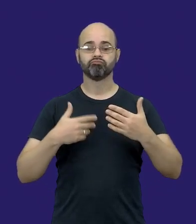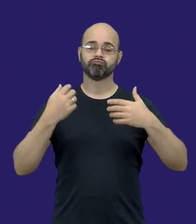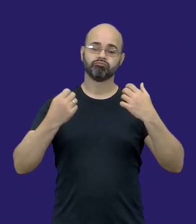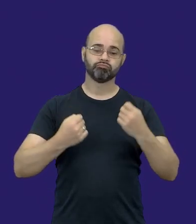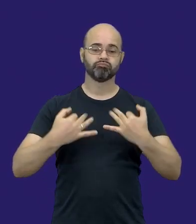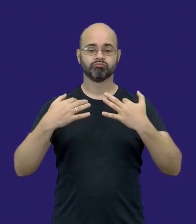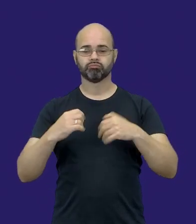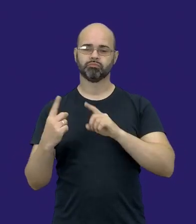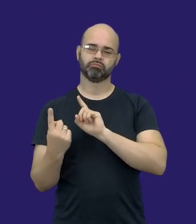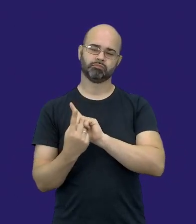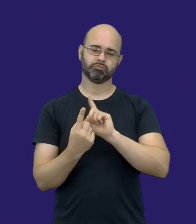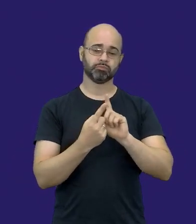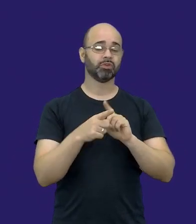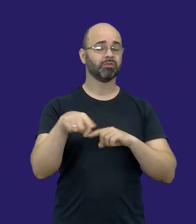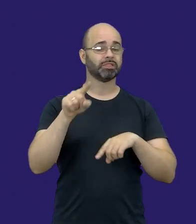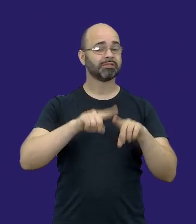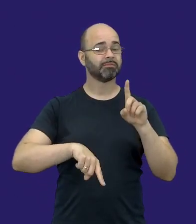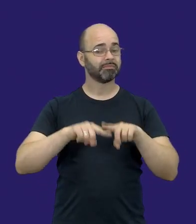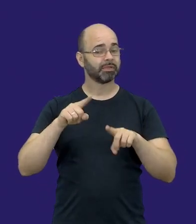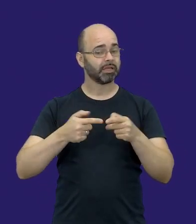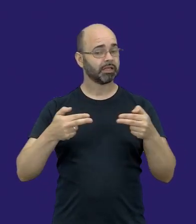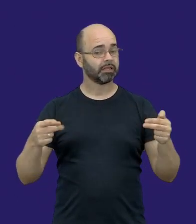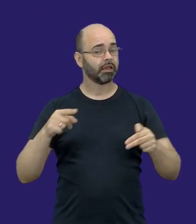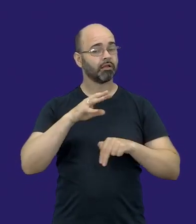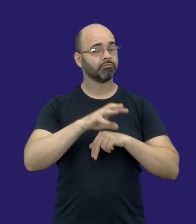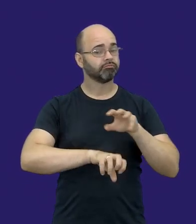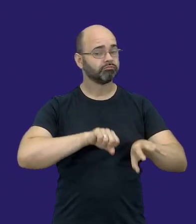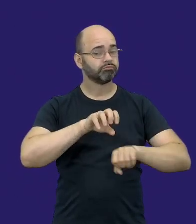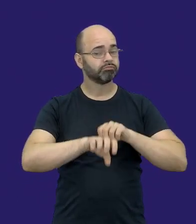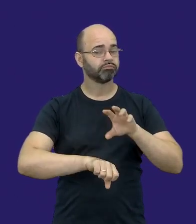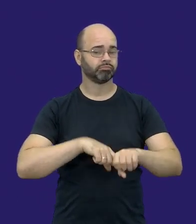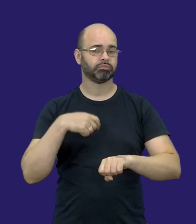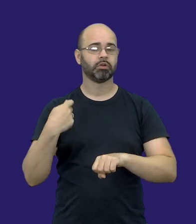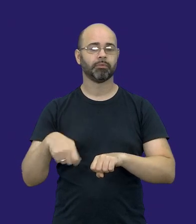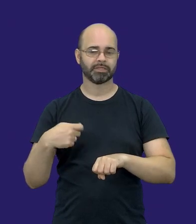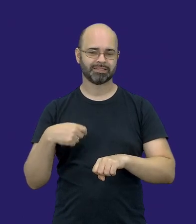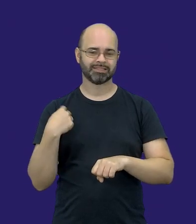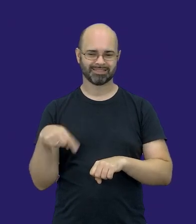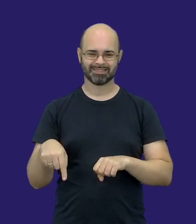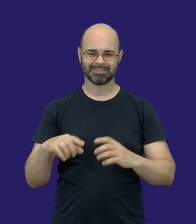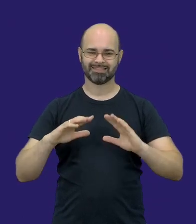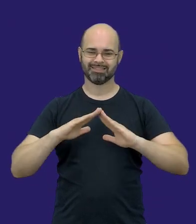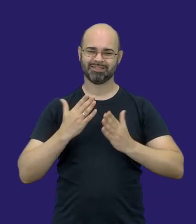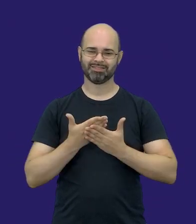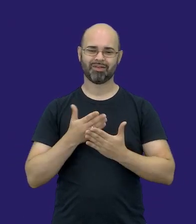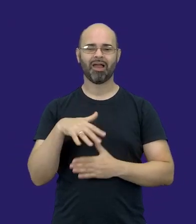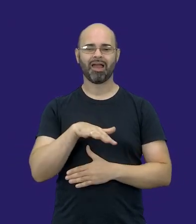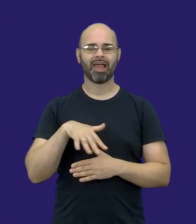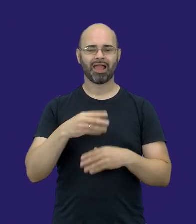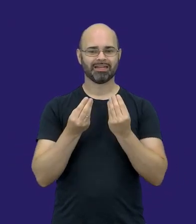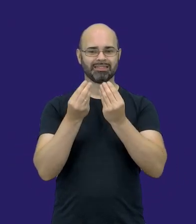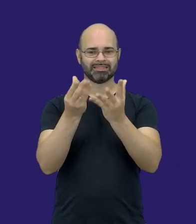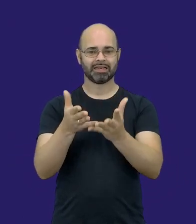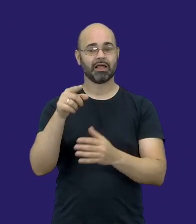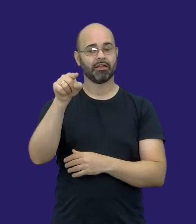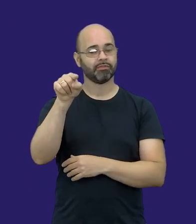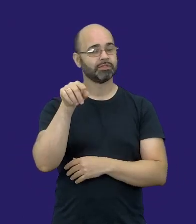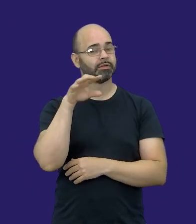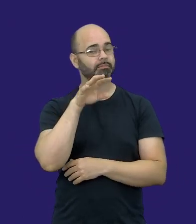que vocês tenham os materiais que são disponíveis, que são disponibilizados pela rede para vocês, né? Então, um deles